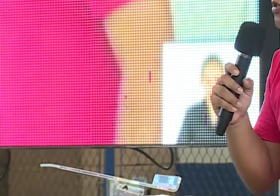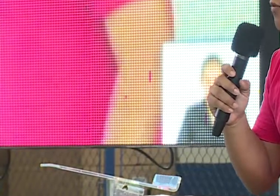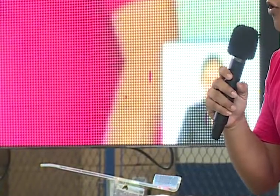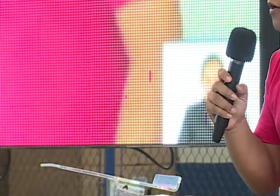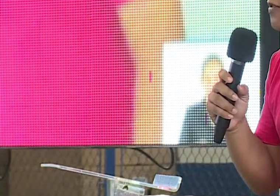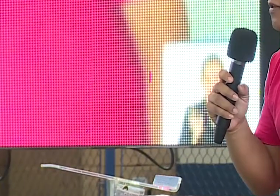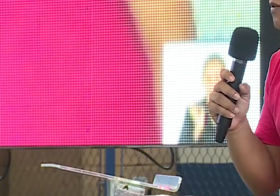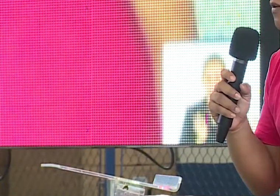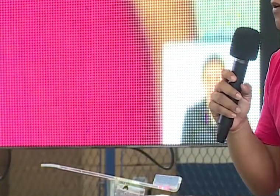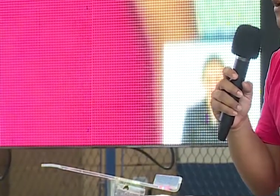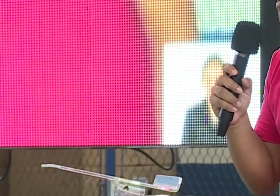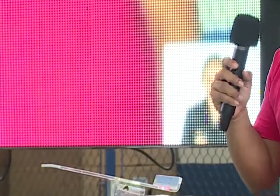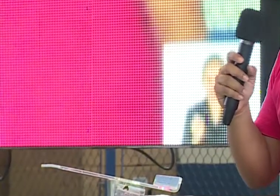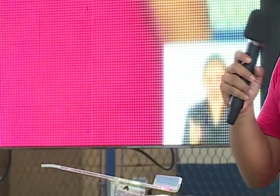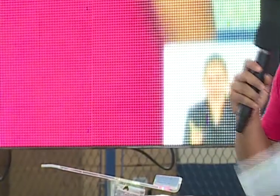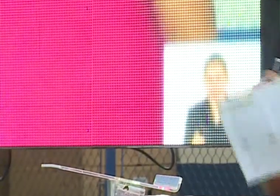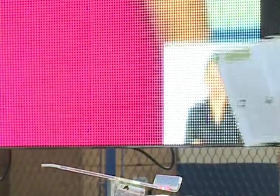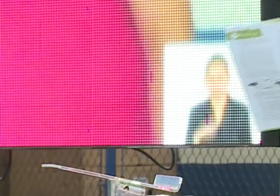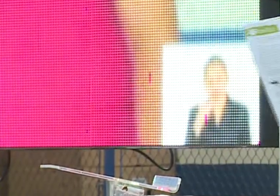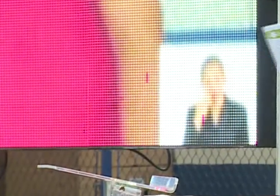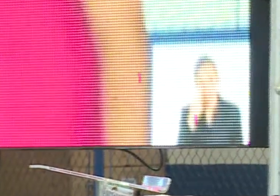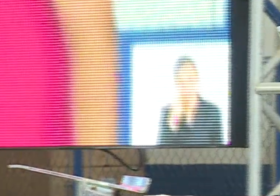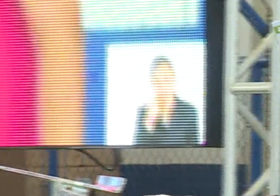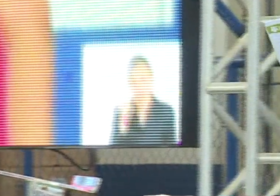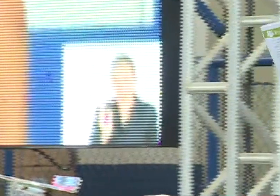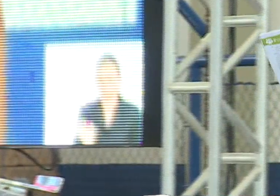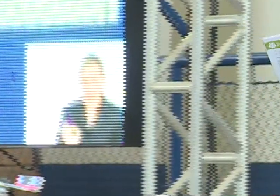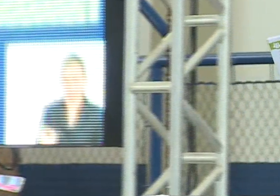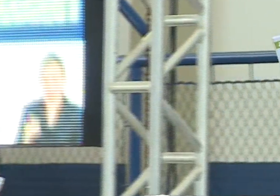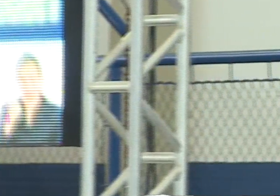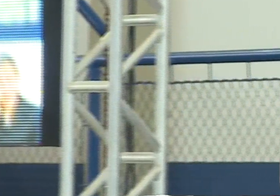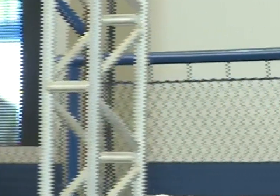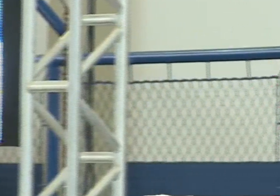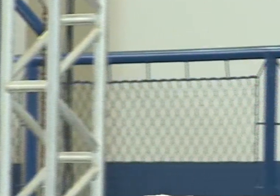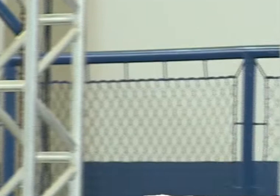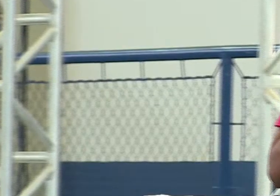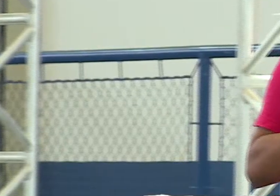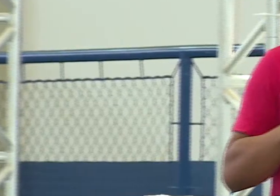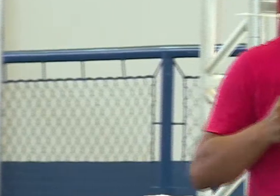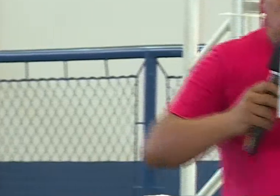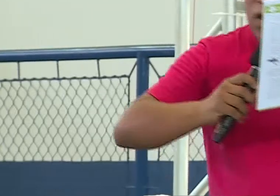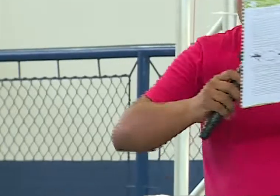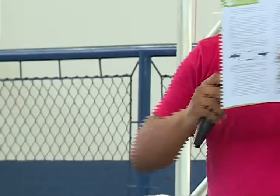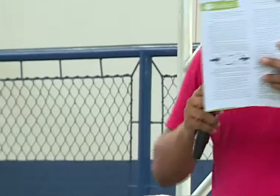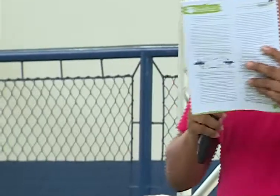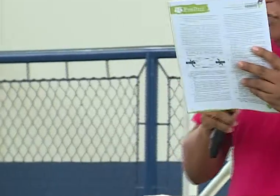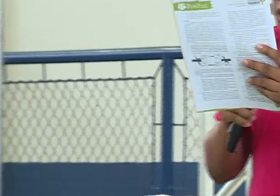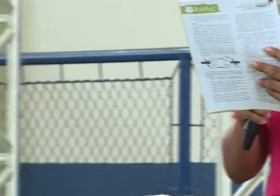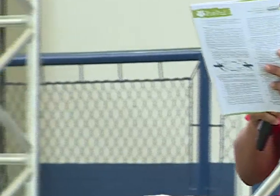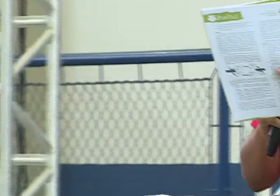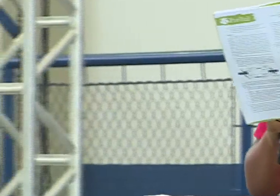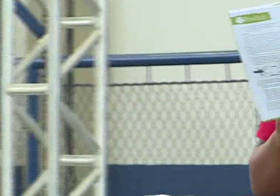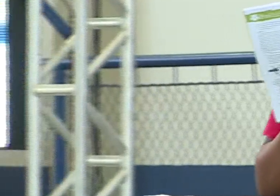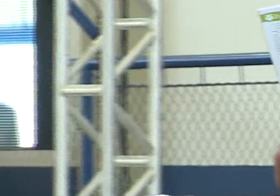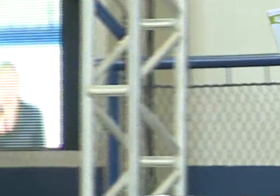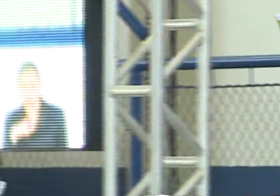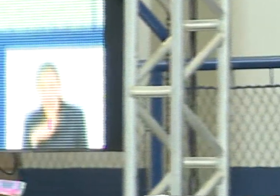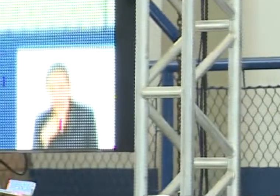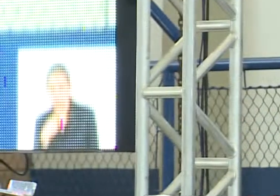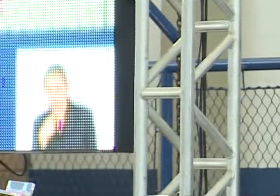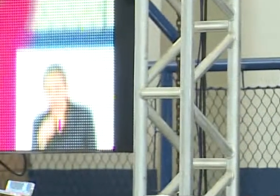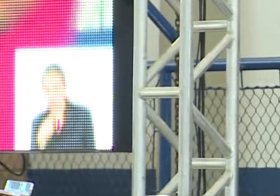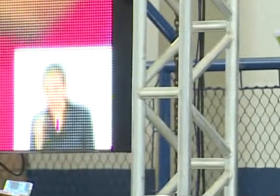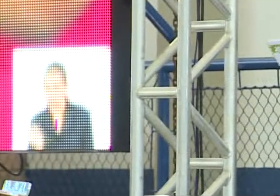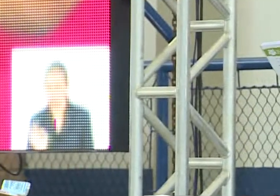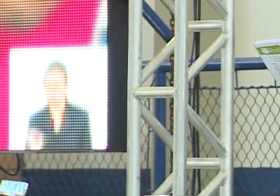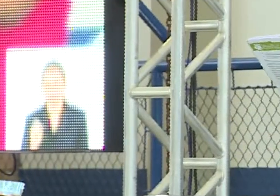Dúvida, meus amores? Aí sim, galera, vamos lá. Segunda. Olha aí a segunda questão. Nas